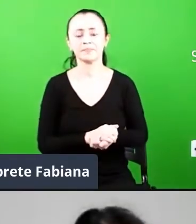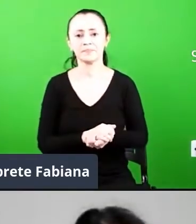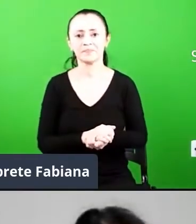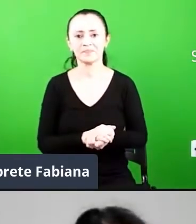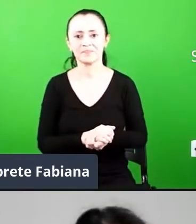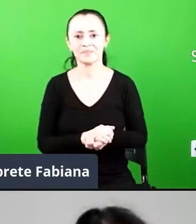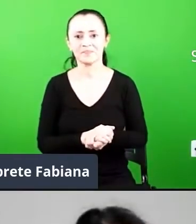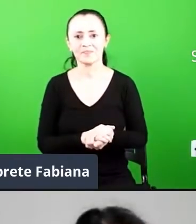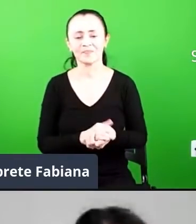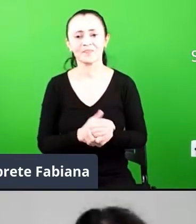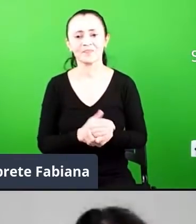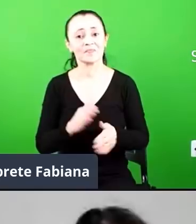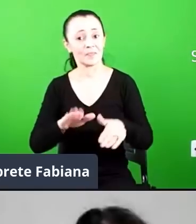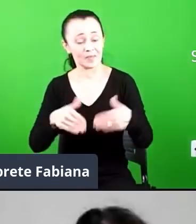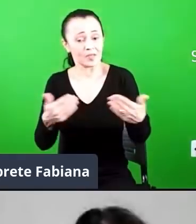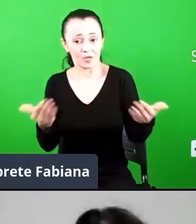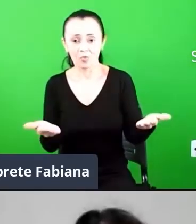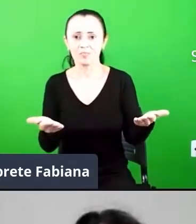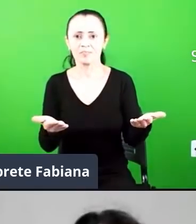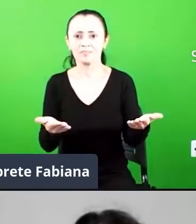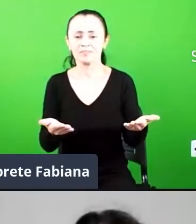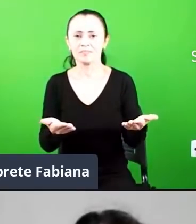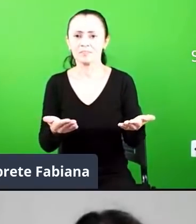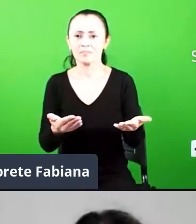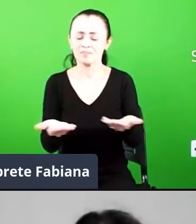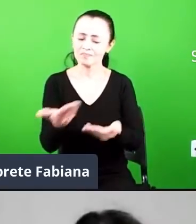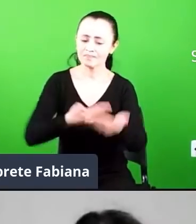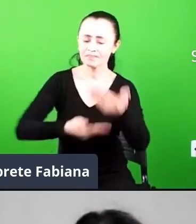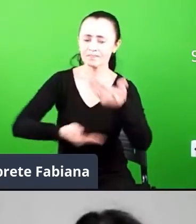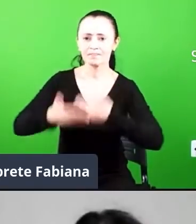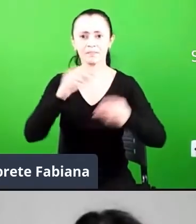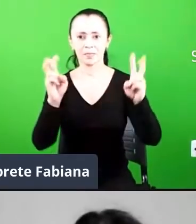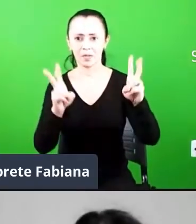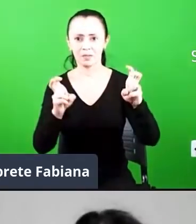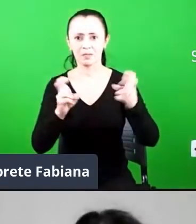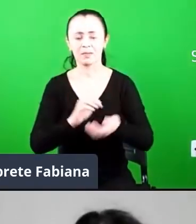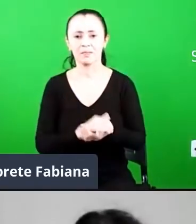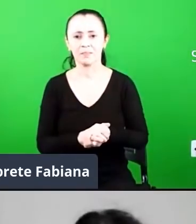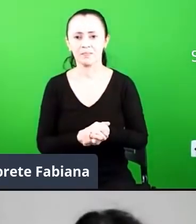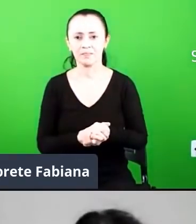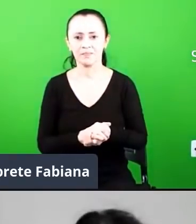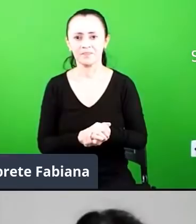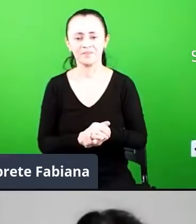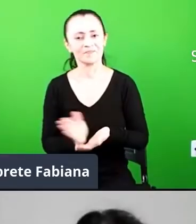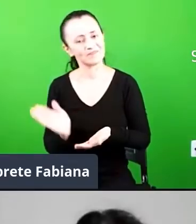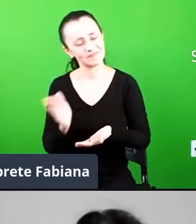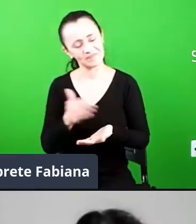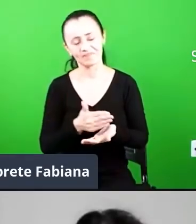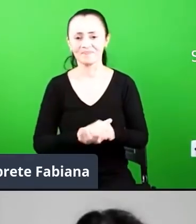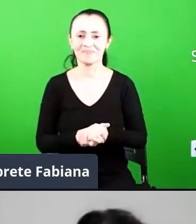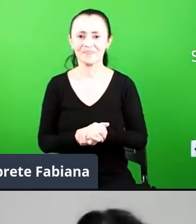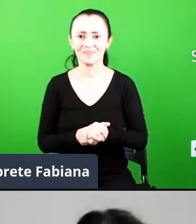E após tudo isso, nós vamos fazer uma interação do tema. Ok? Vamos lá? Para